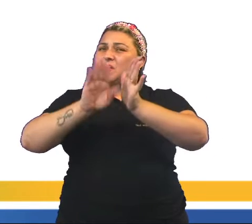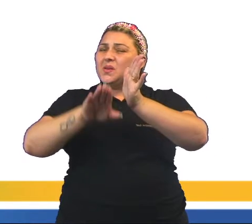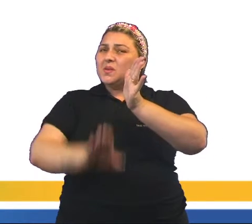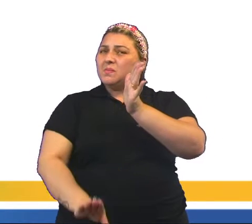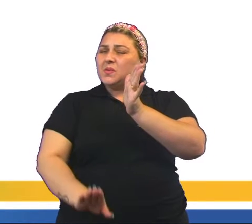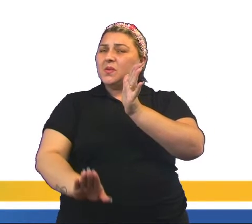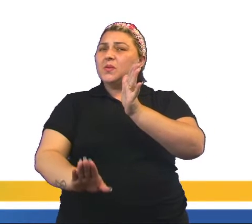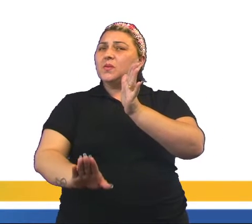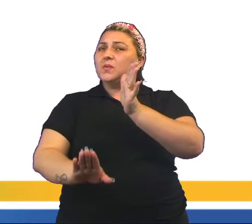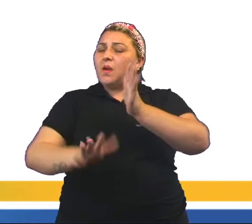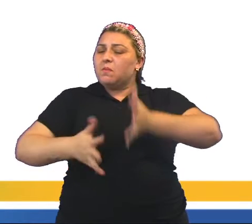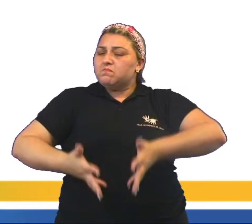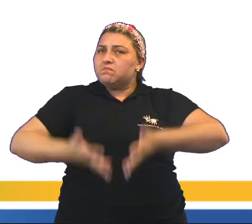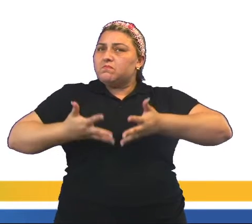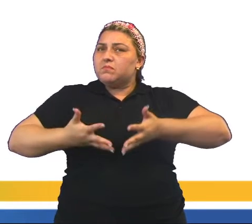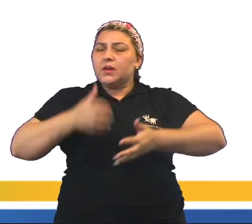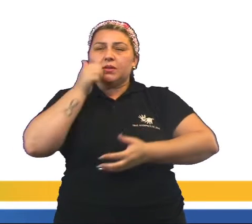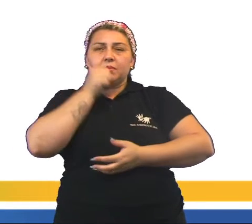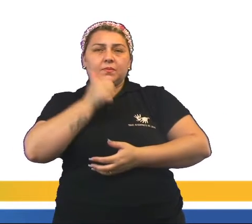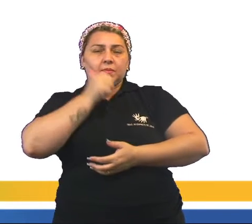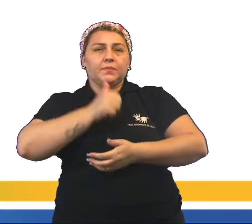diminuir a autoestima da mulher.